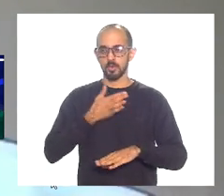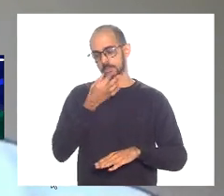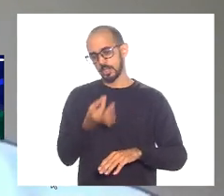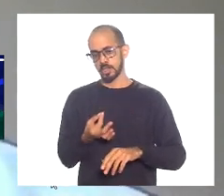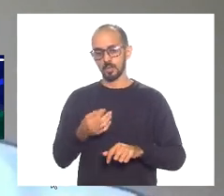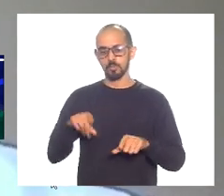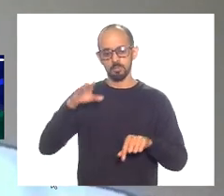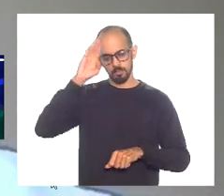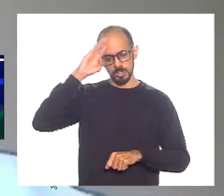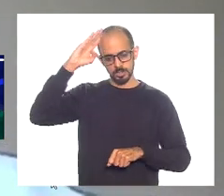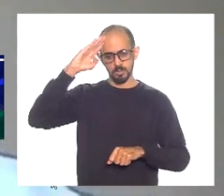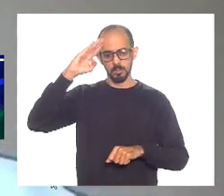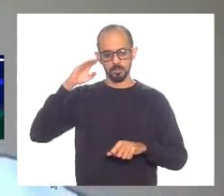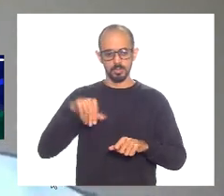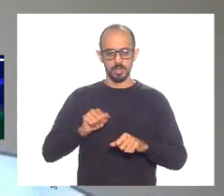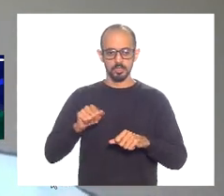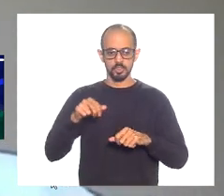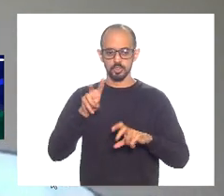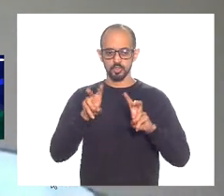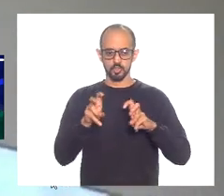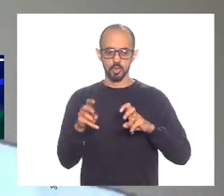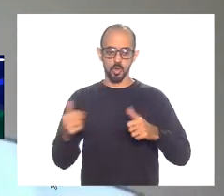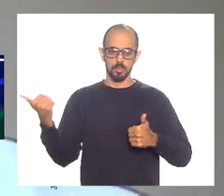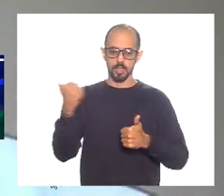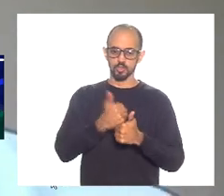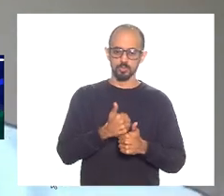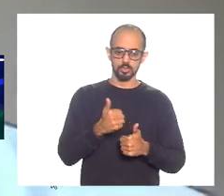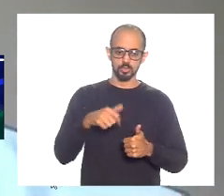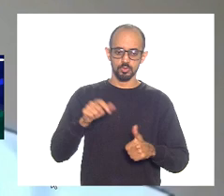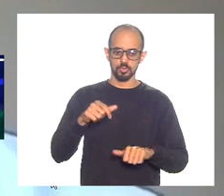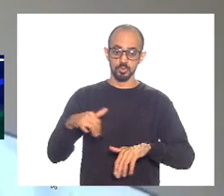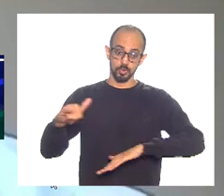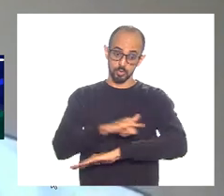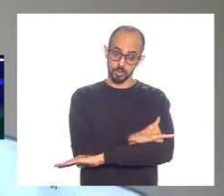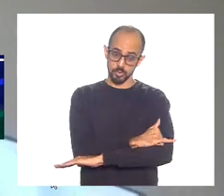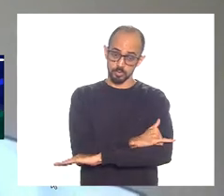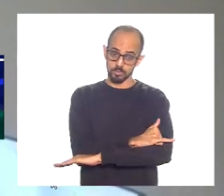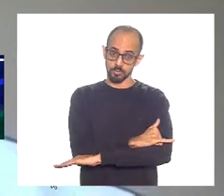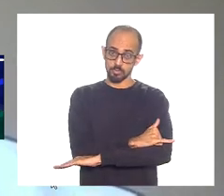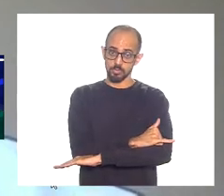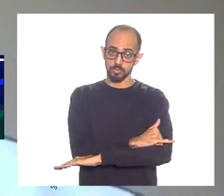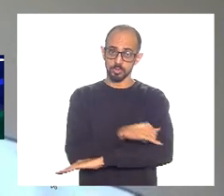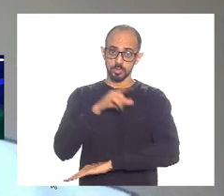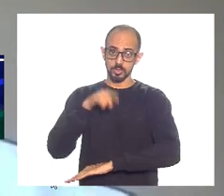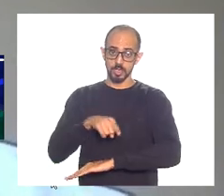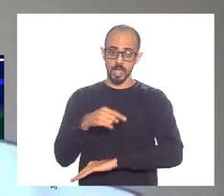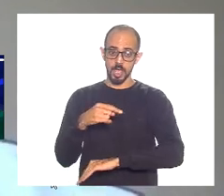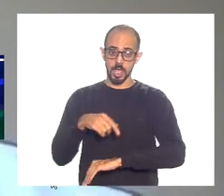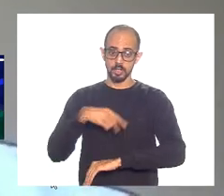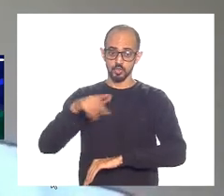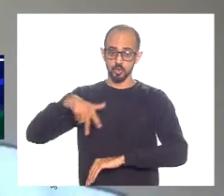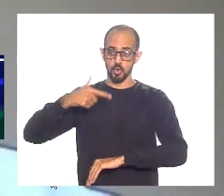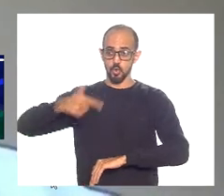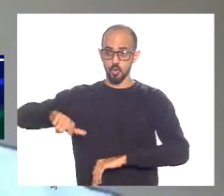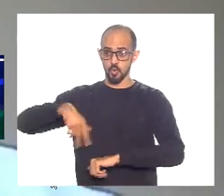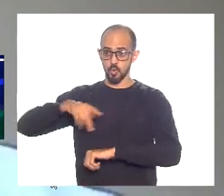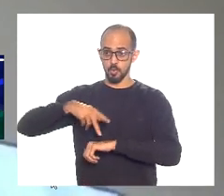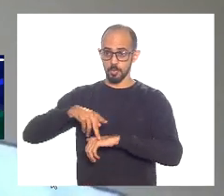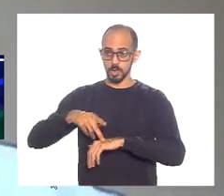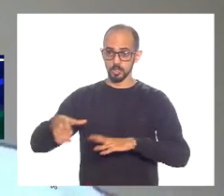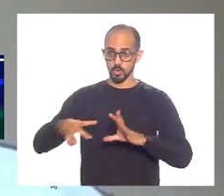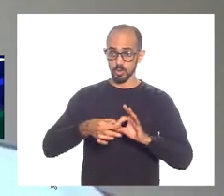tange à inclusão não apenas dos aeroportos considerados como centros internacionais, mas também os